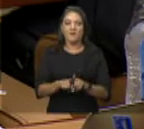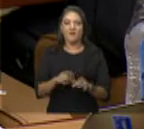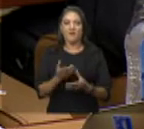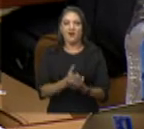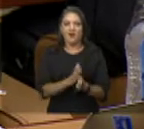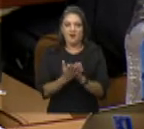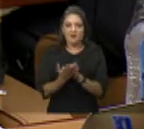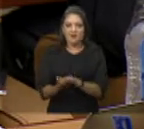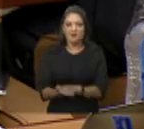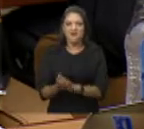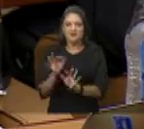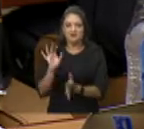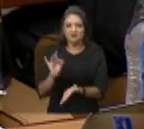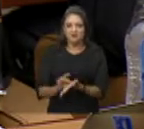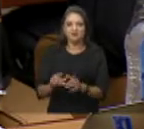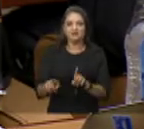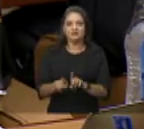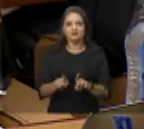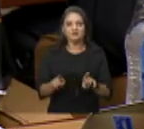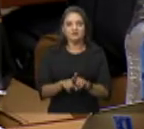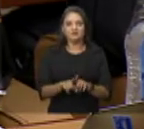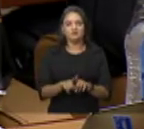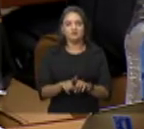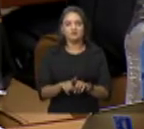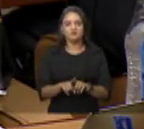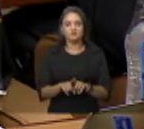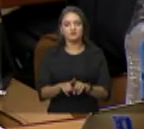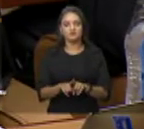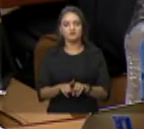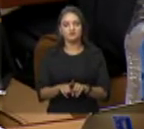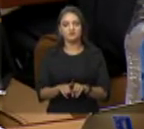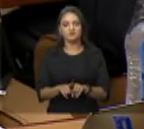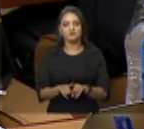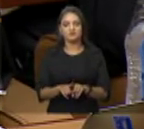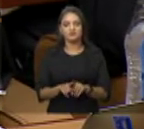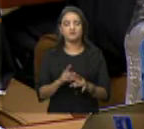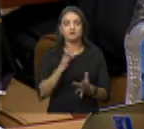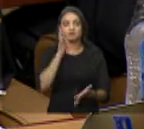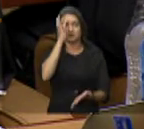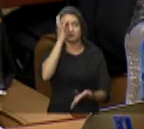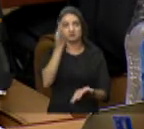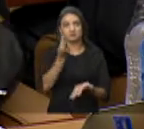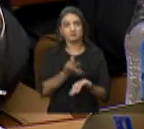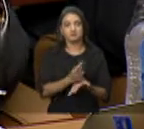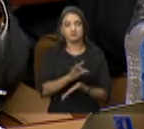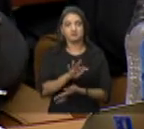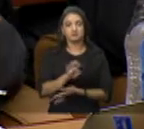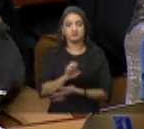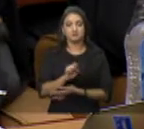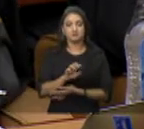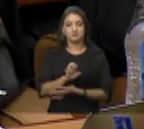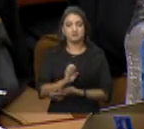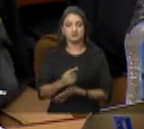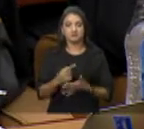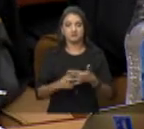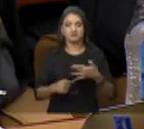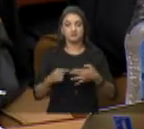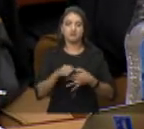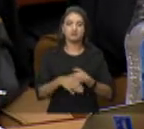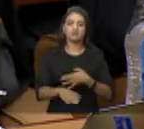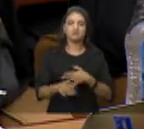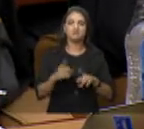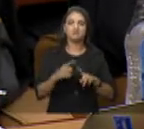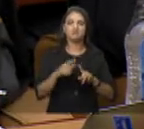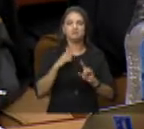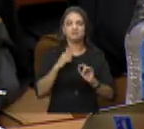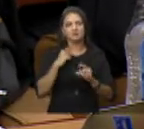concreto e acompanhe o ministro relator também nas suas teses jurídicas que eu apenas procurando o Consenso entre